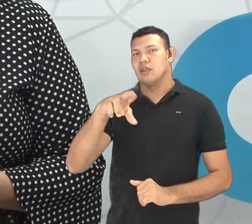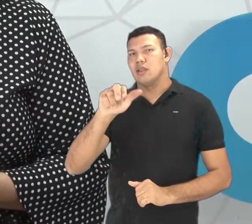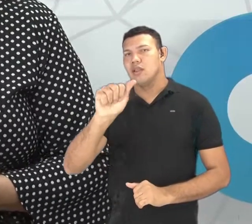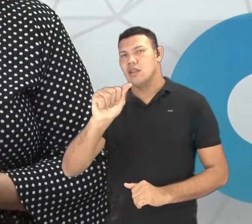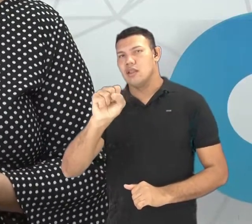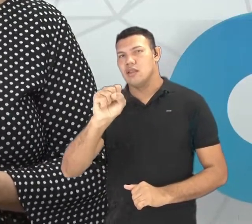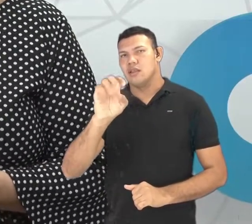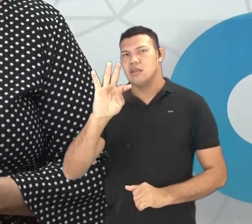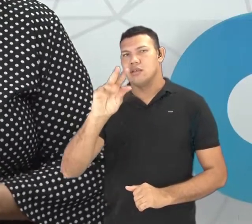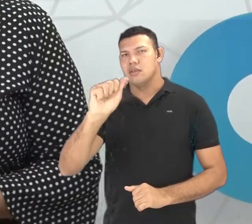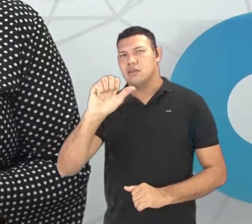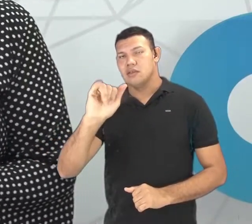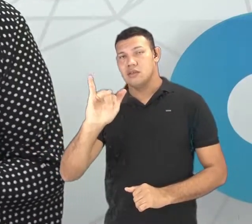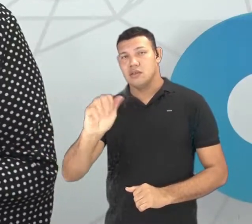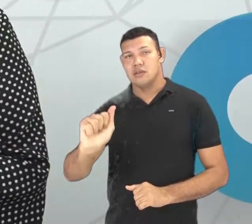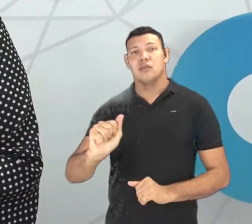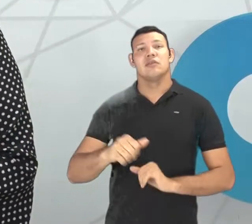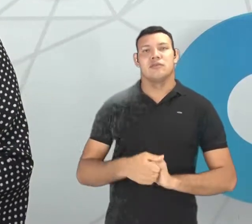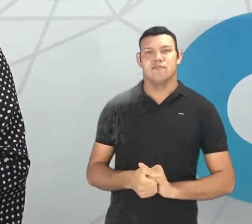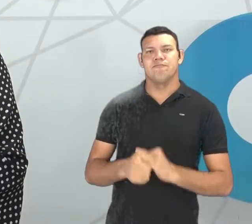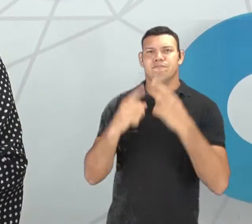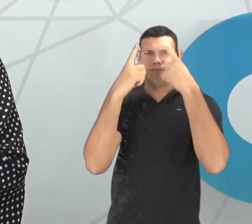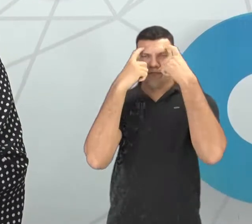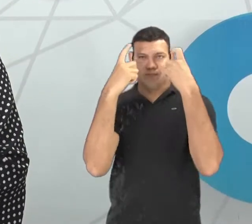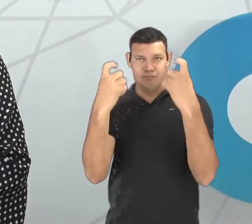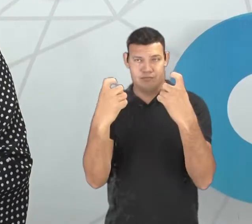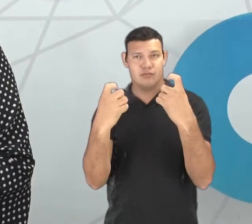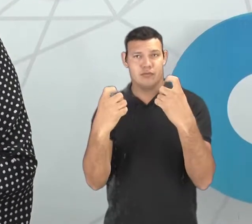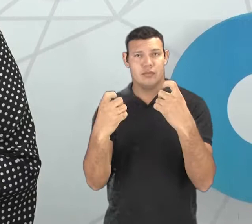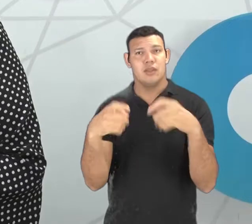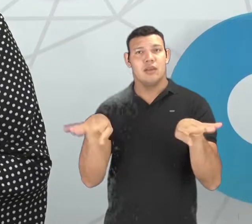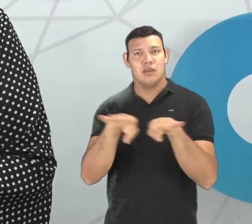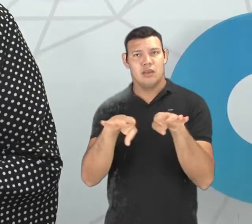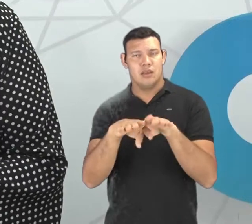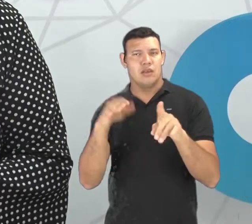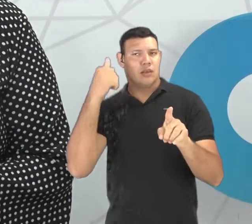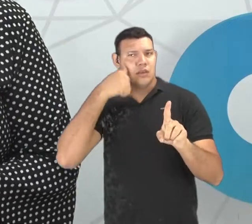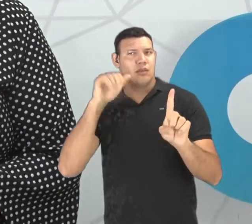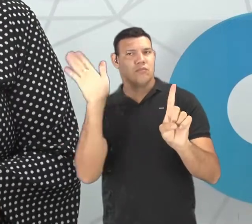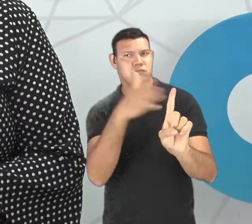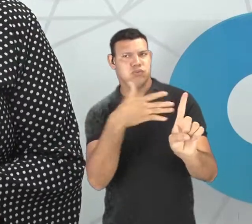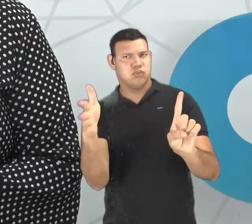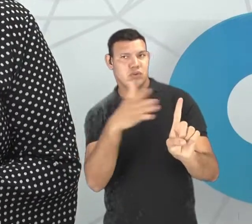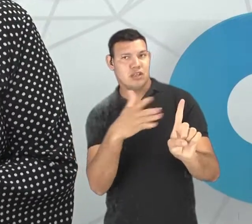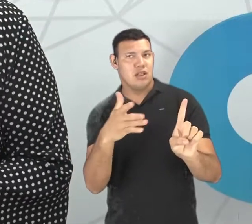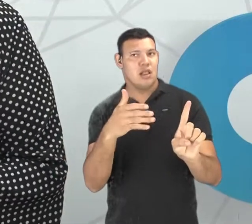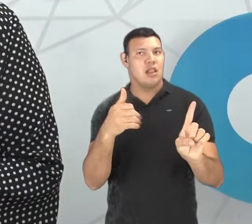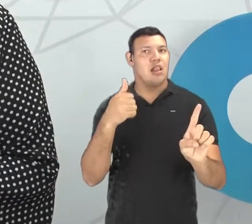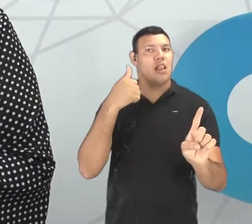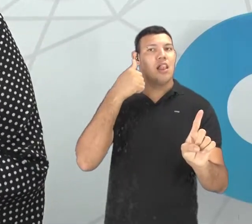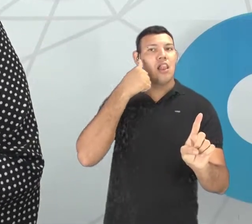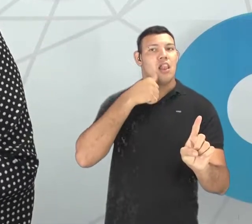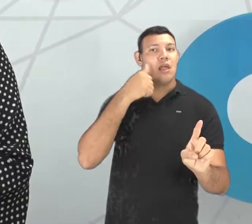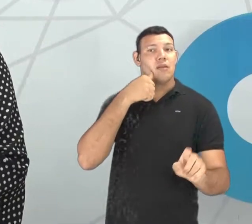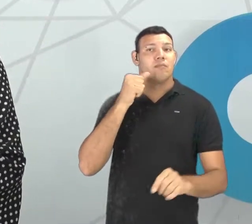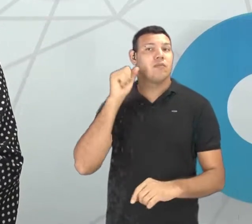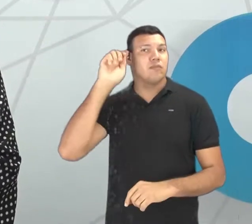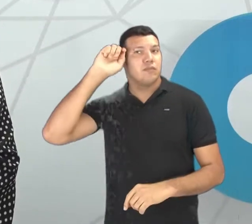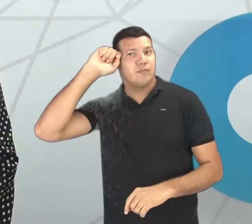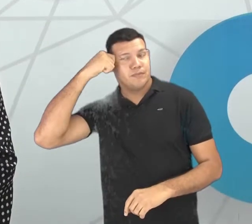que a maior incidência contra a violência doméstica e familiar é contra mulheres negras. Mas eu lhes diria o